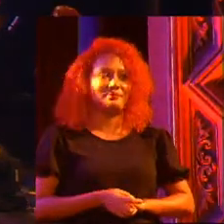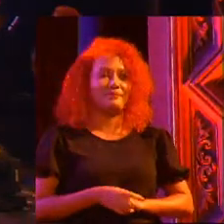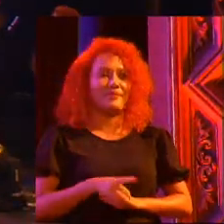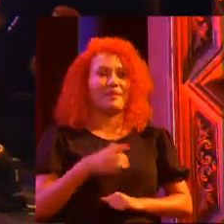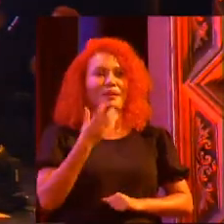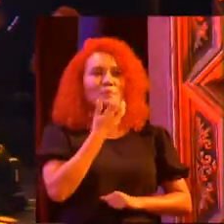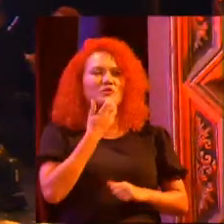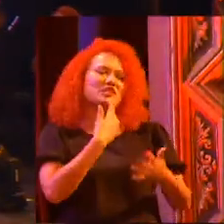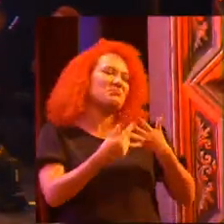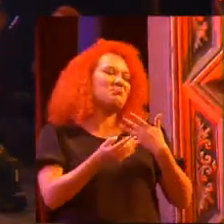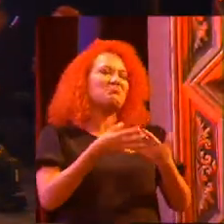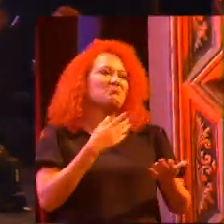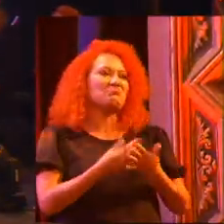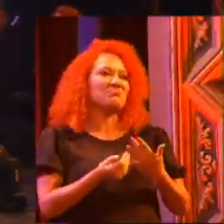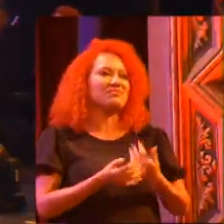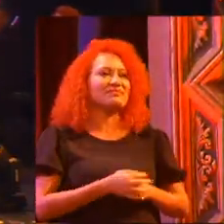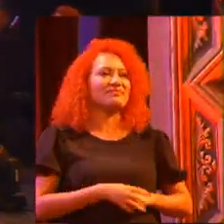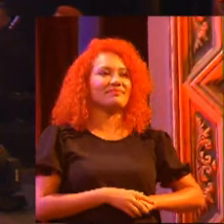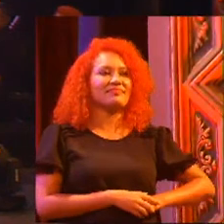Faz!